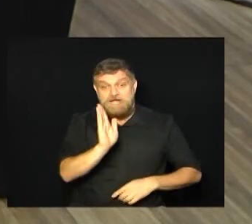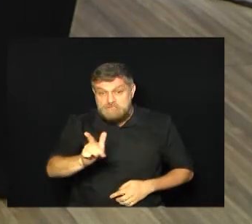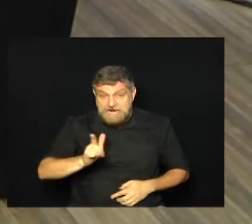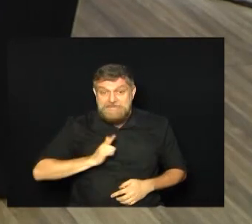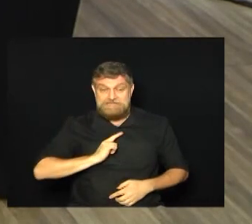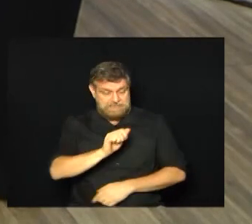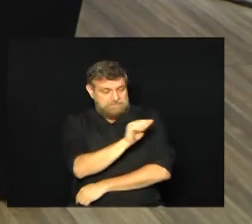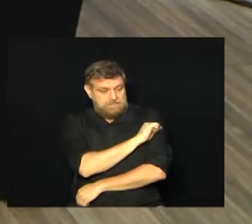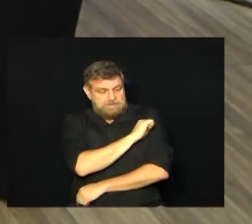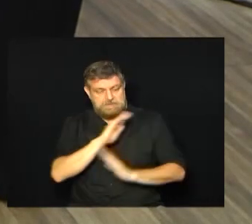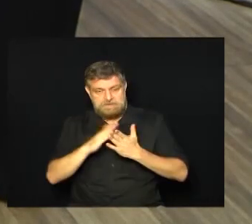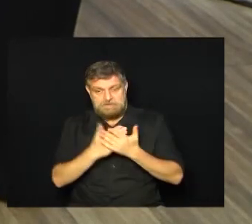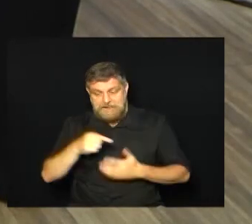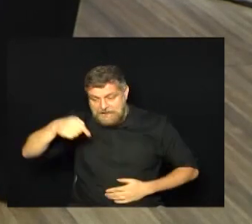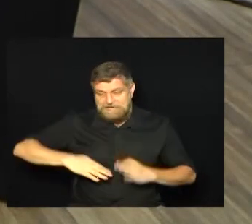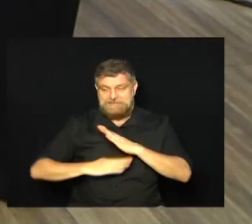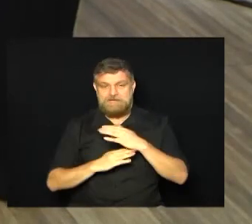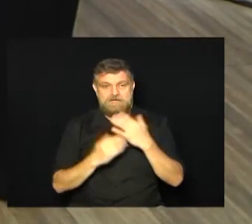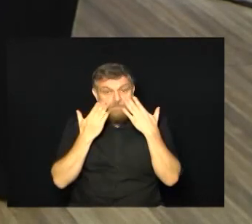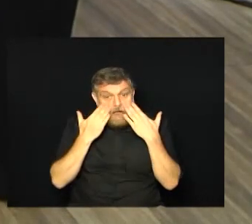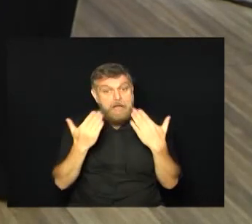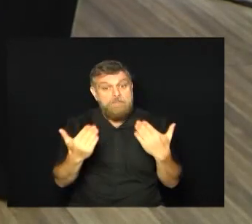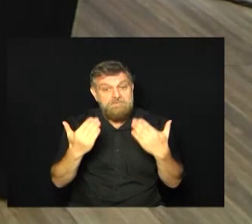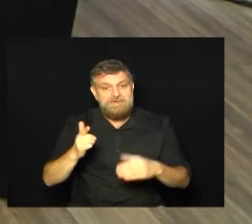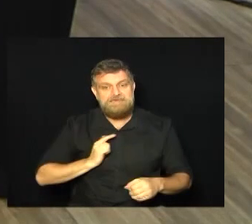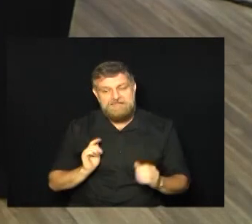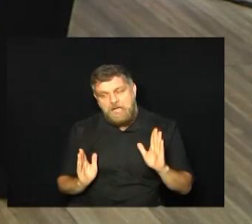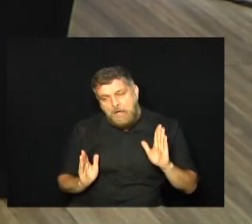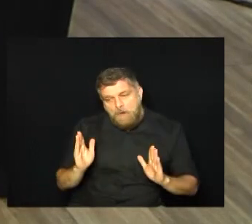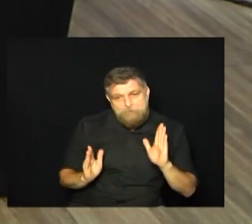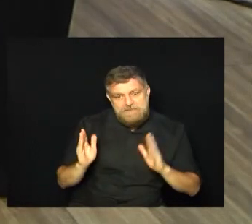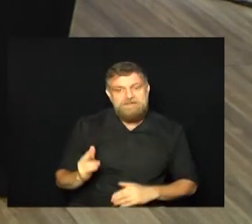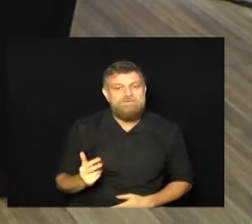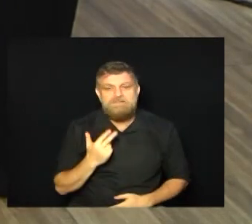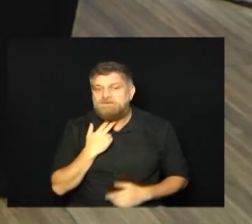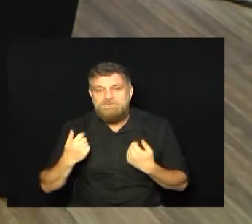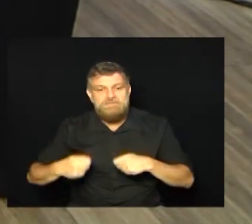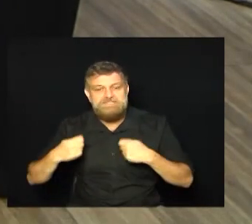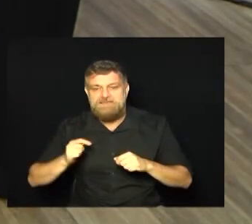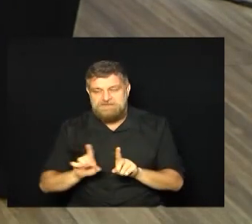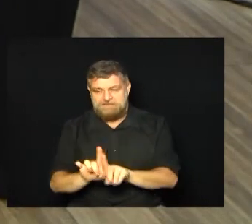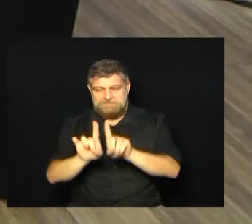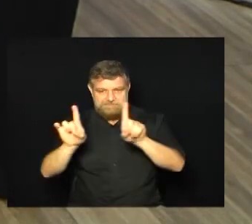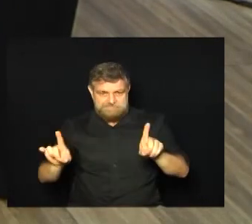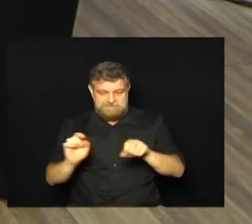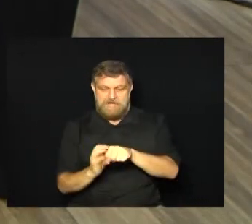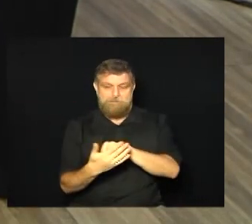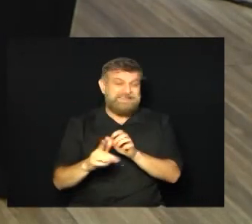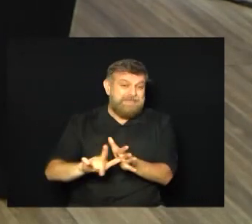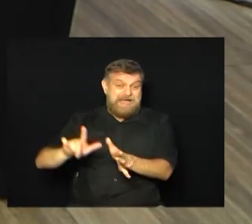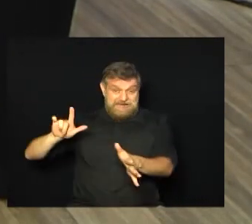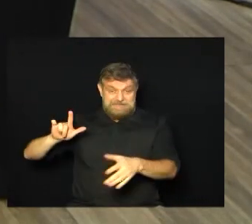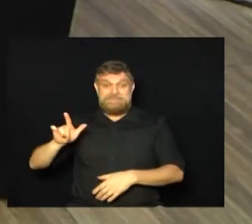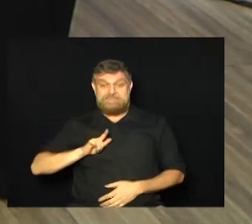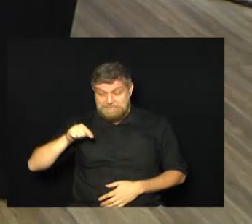dos alunos da Escola de Música aqui na Câmara Municipal, naquele período em que não precisava ter o distanciamento social antes da pandemia,